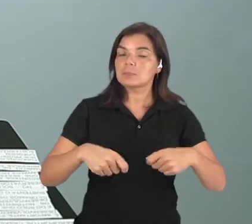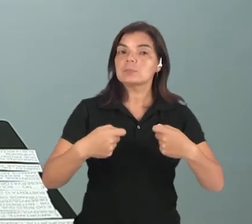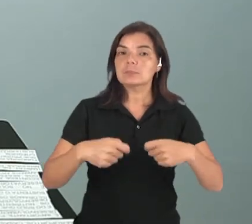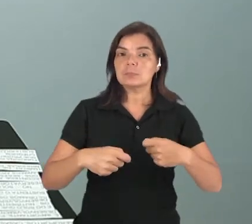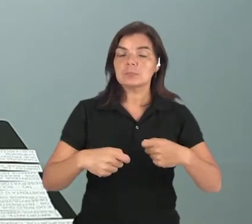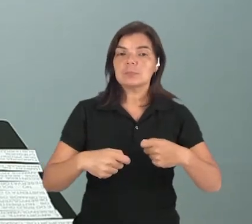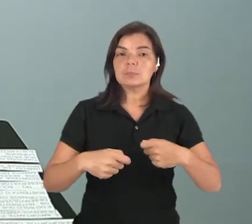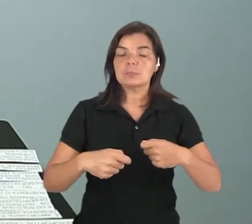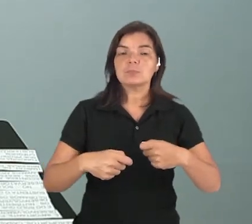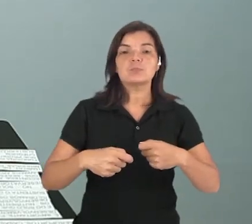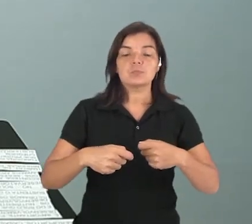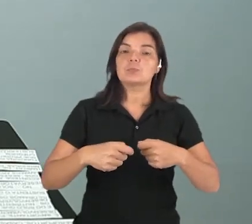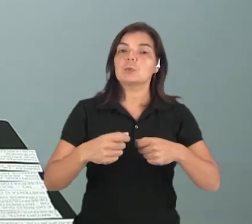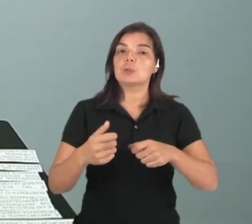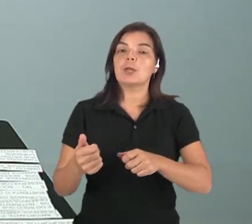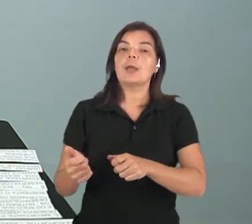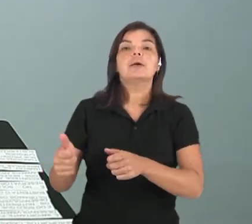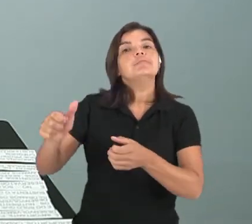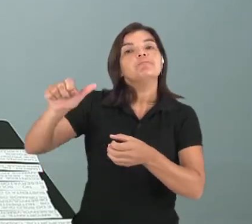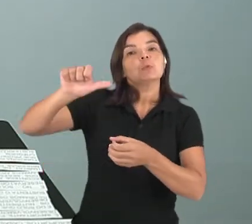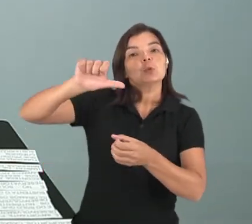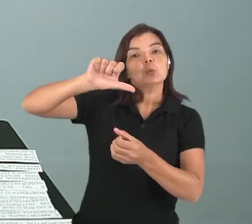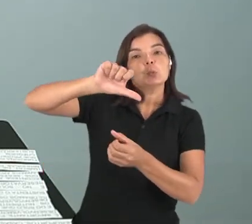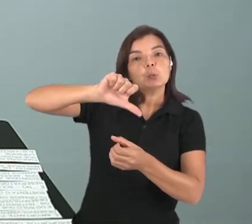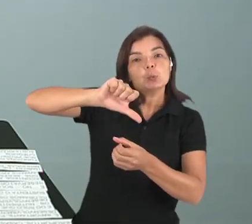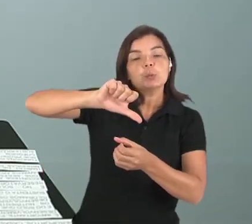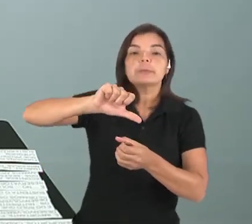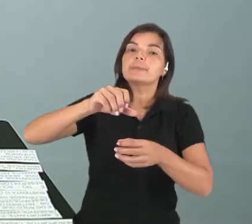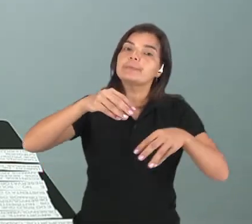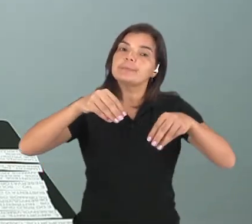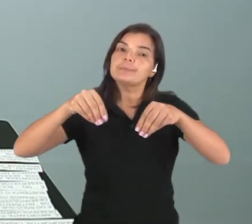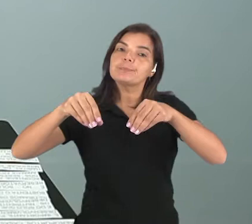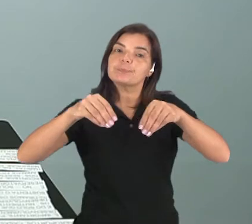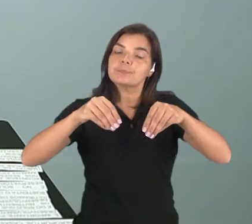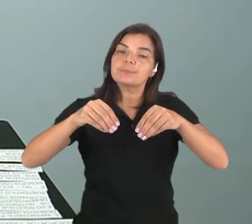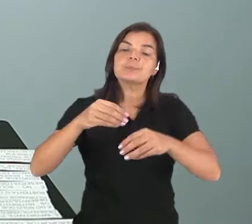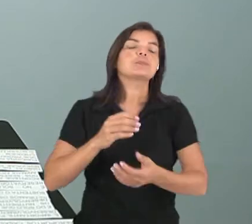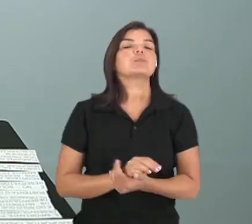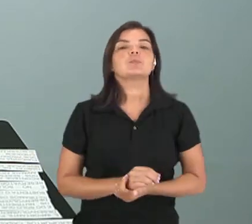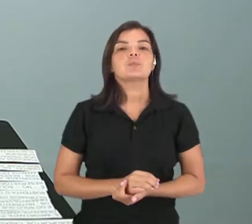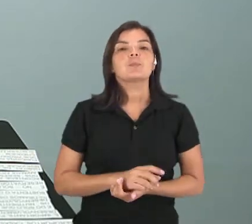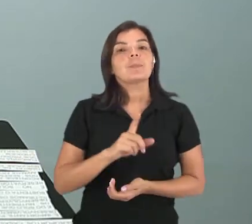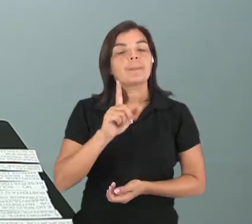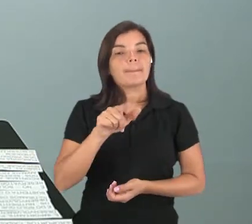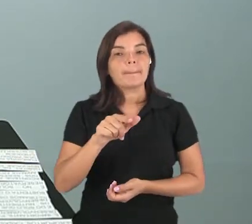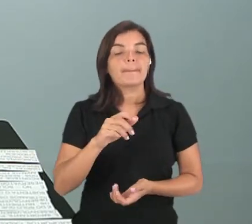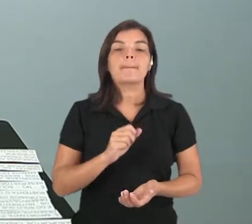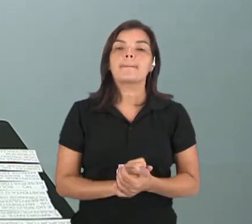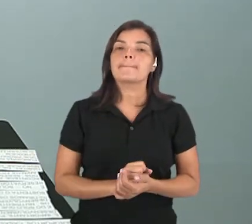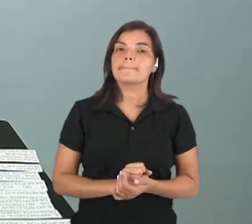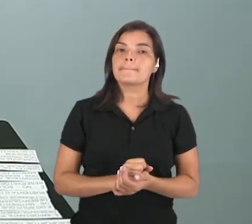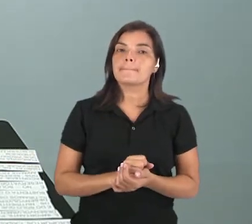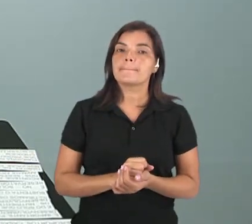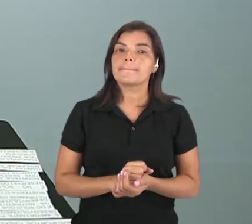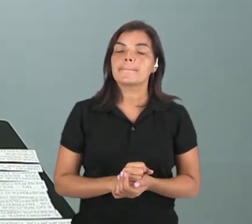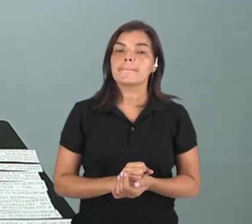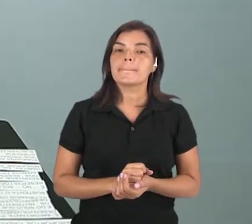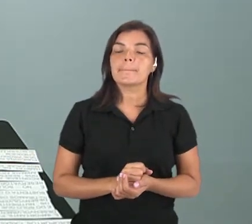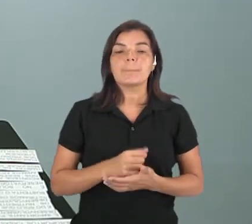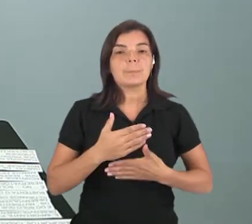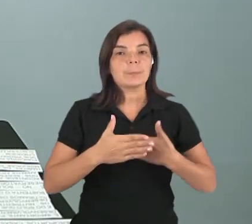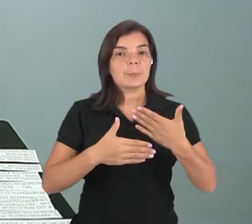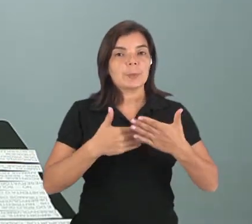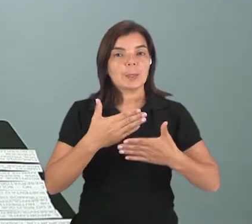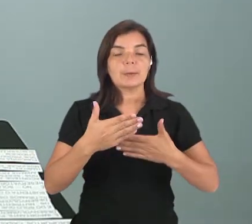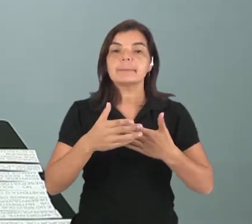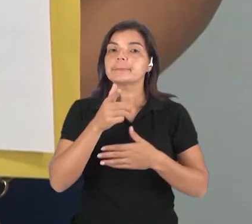a irrigação. O que é a irrigação? A irrigação, ela é um processo